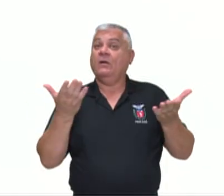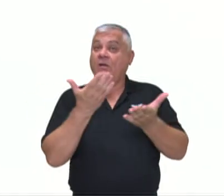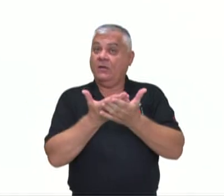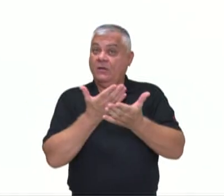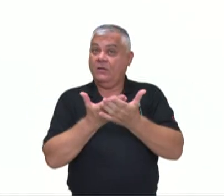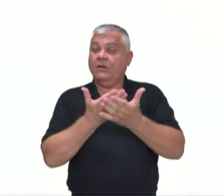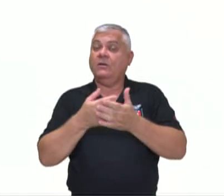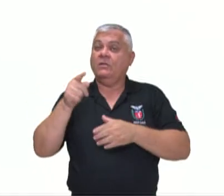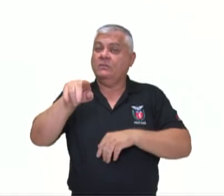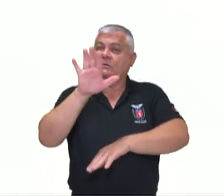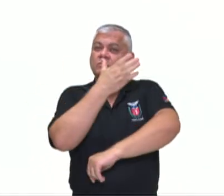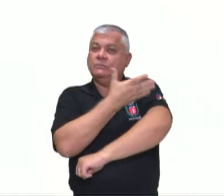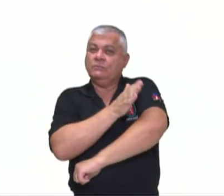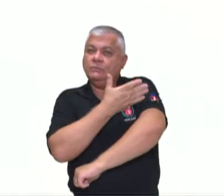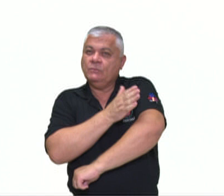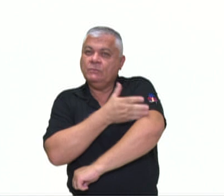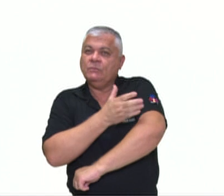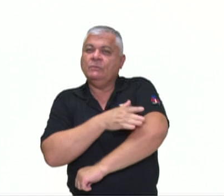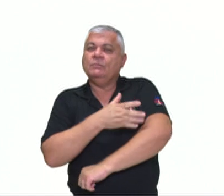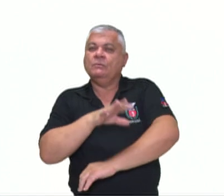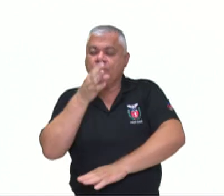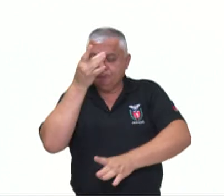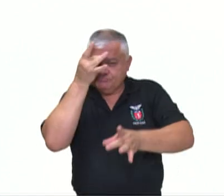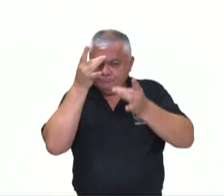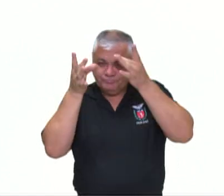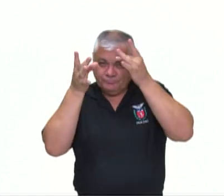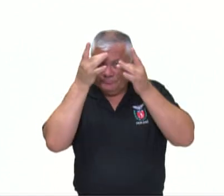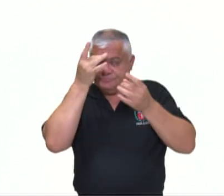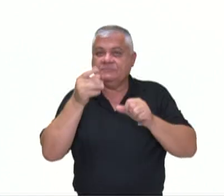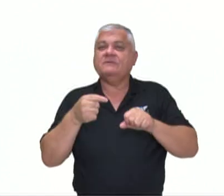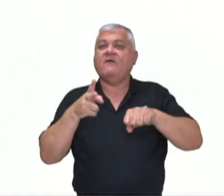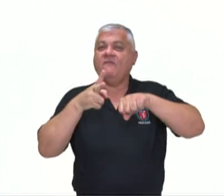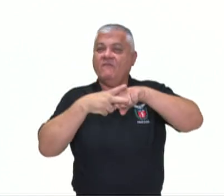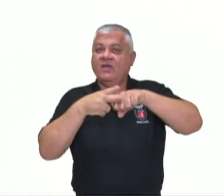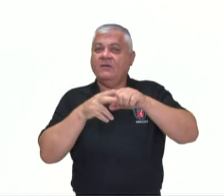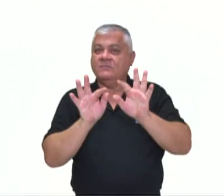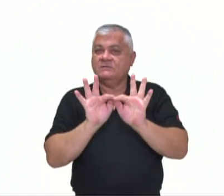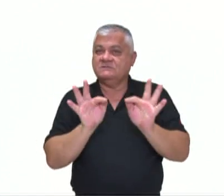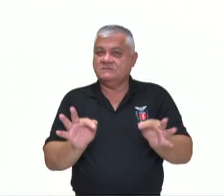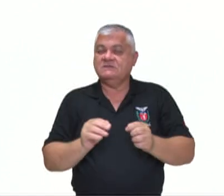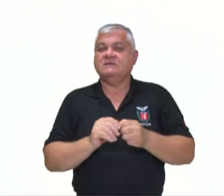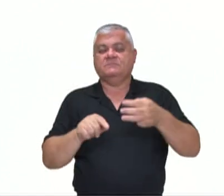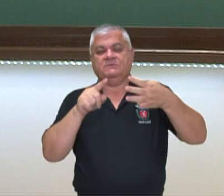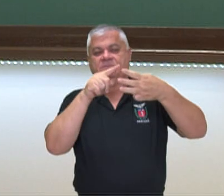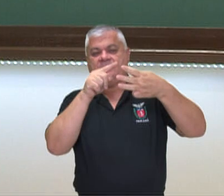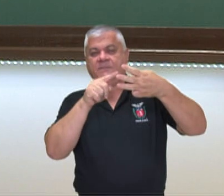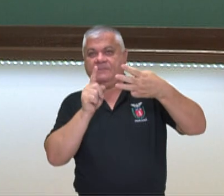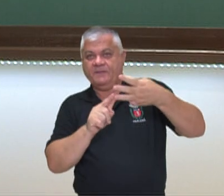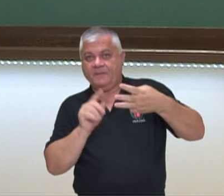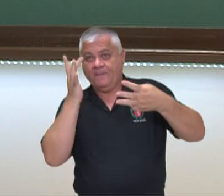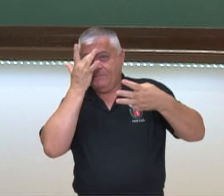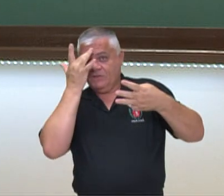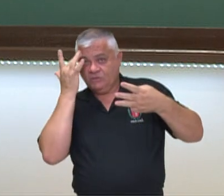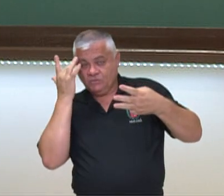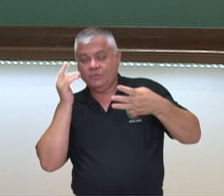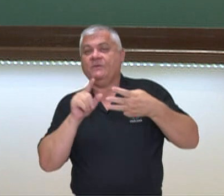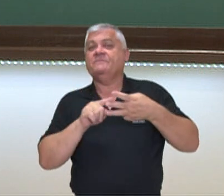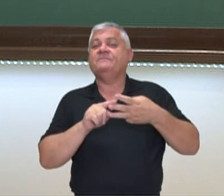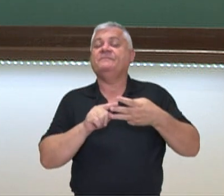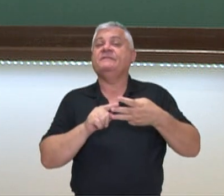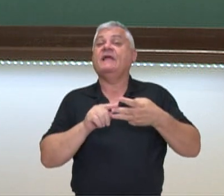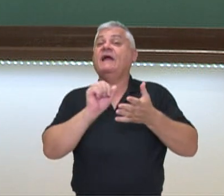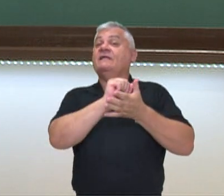nós fizemos alguns exercícios para fixar o presente simples, ampliamos o vocabulário por meio das atividades.